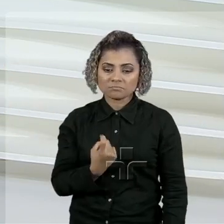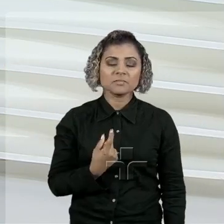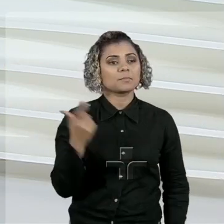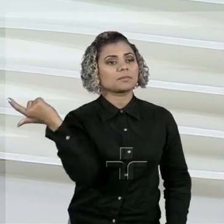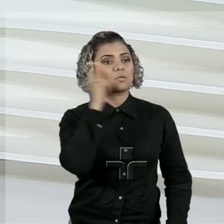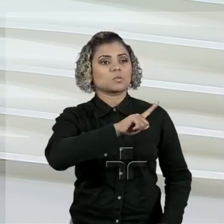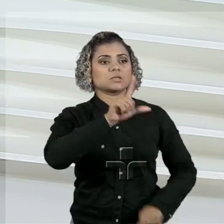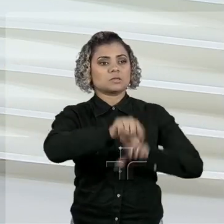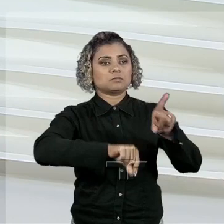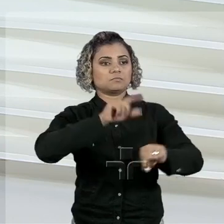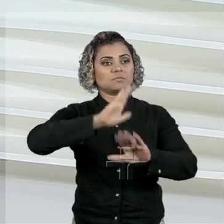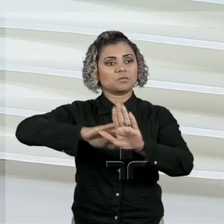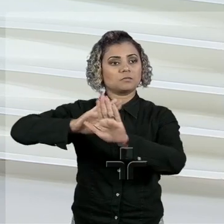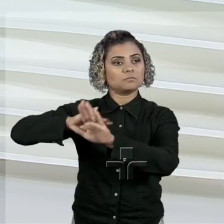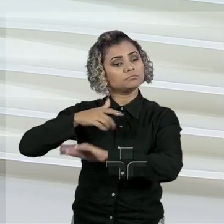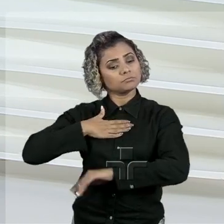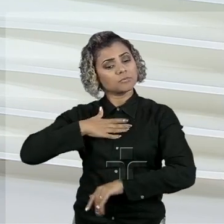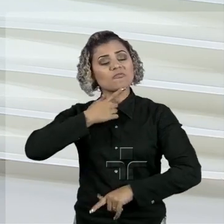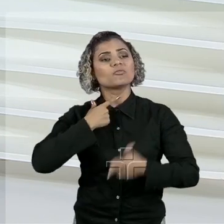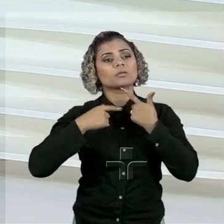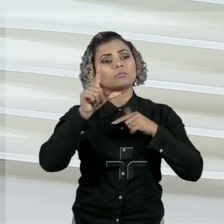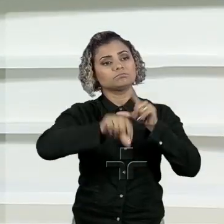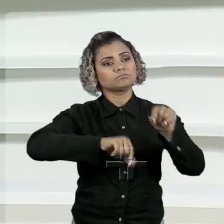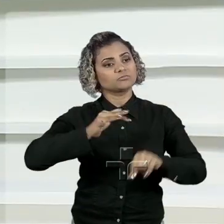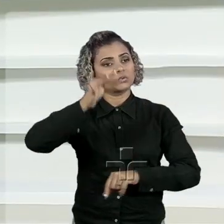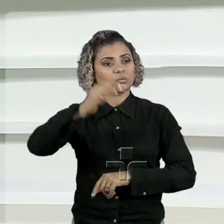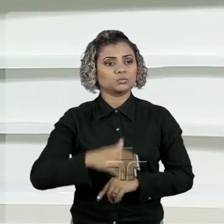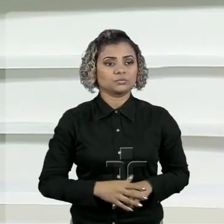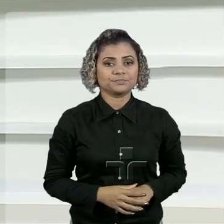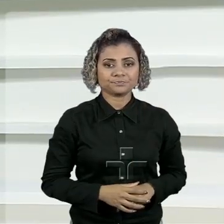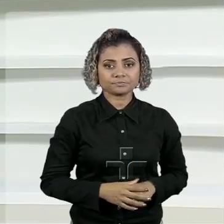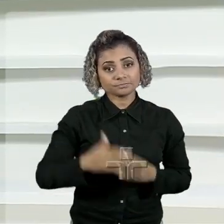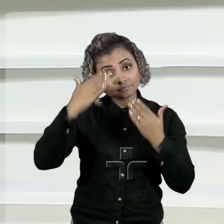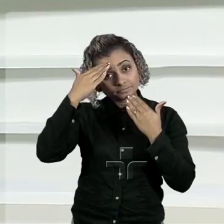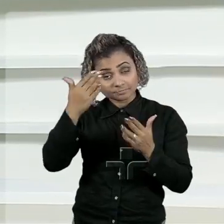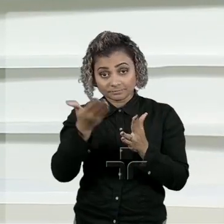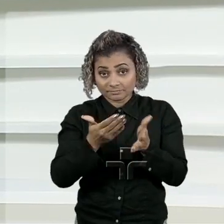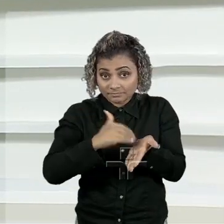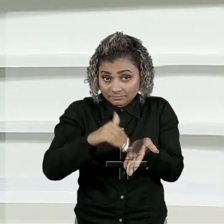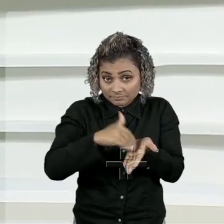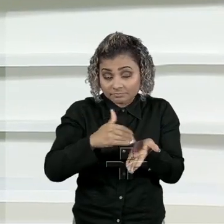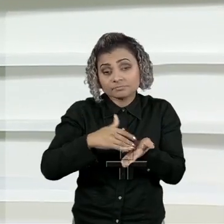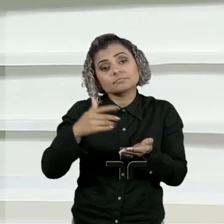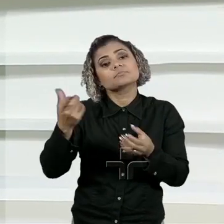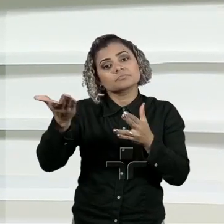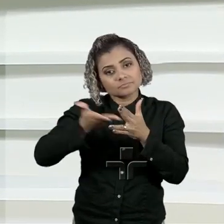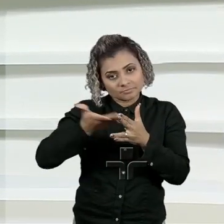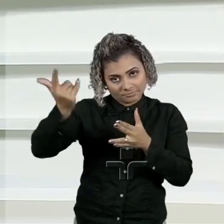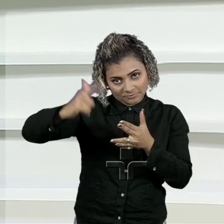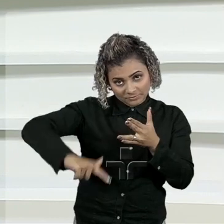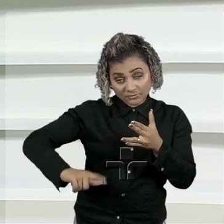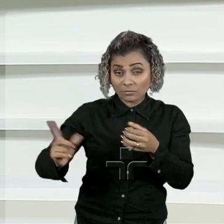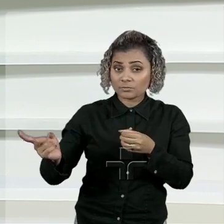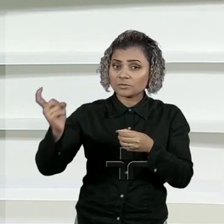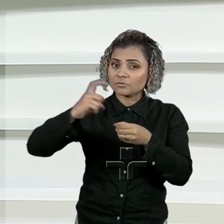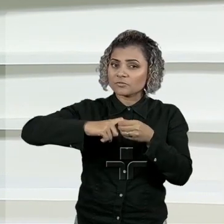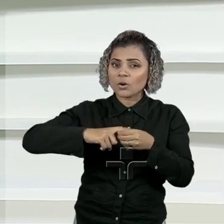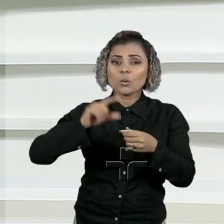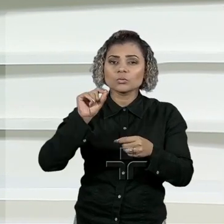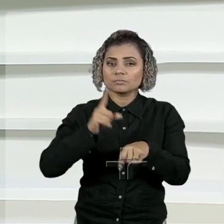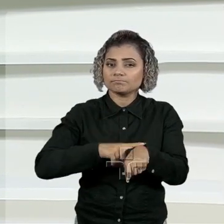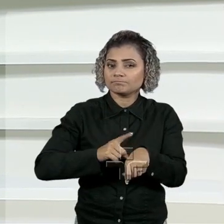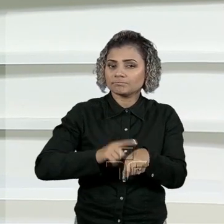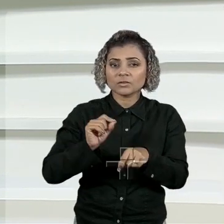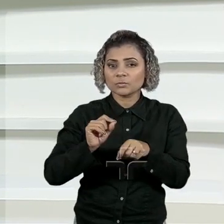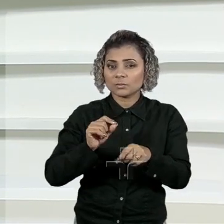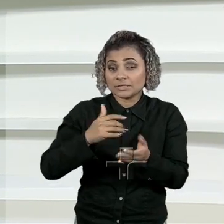as escolhas ideológicas que ela desejar para a sua vida. Obrigado, secretário. A gente tem que ir para mais um intervalo. Voltamos em alguns